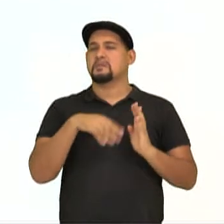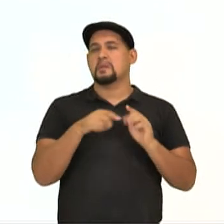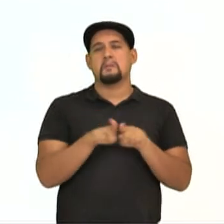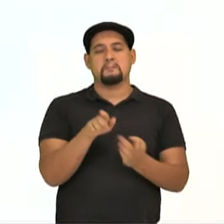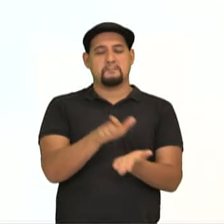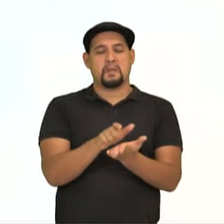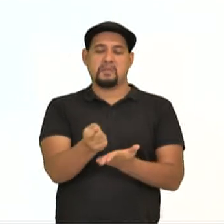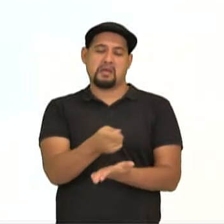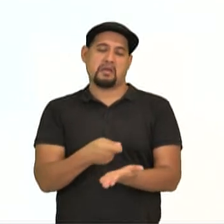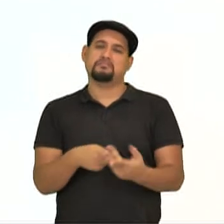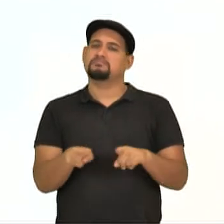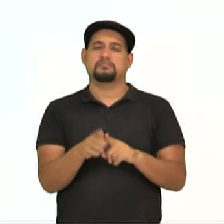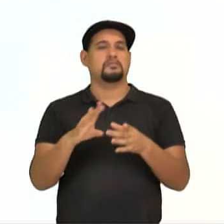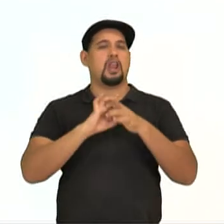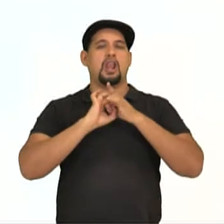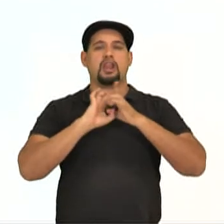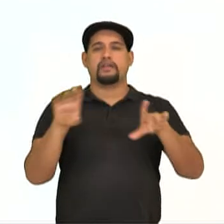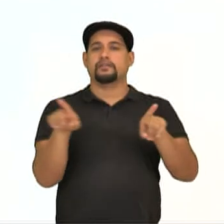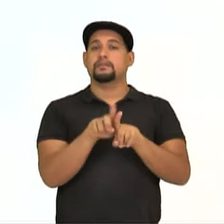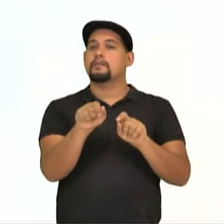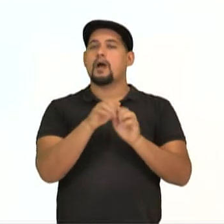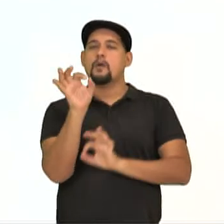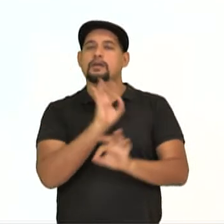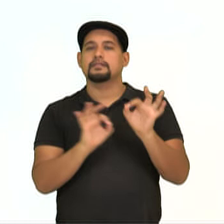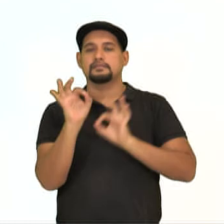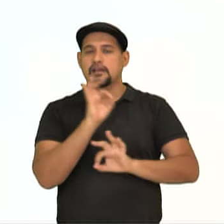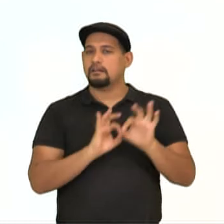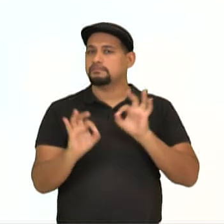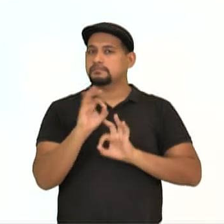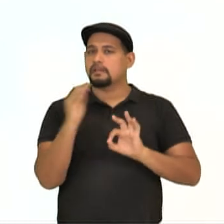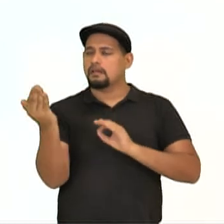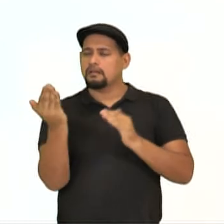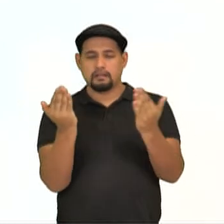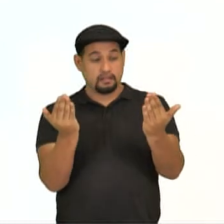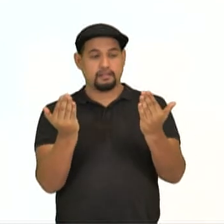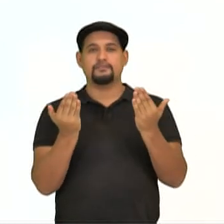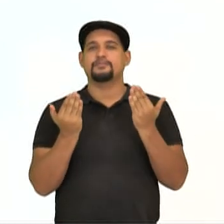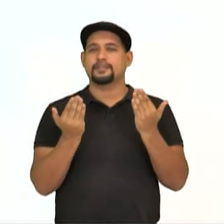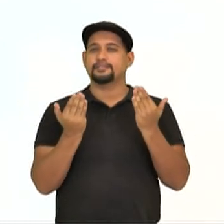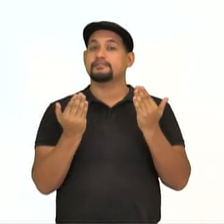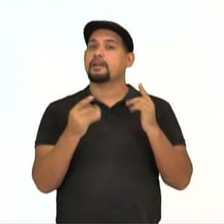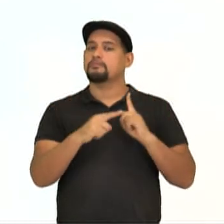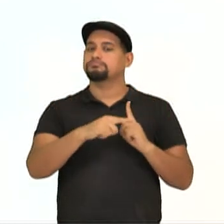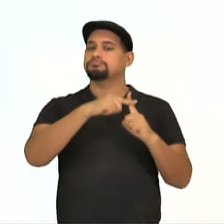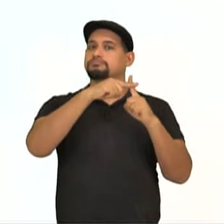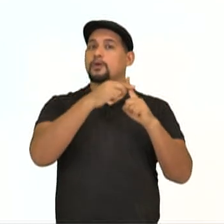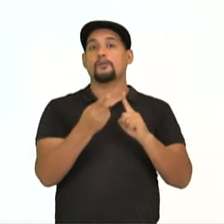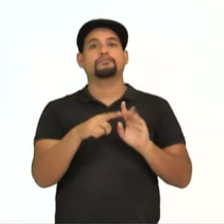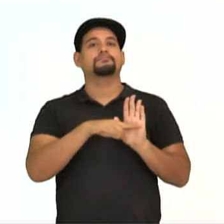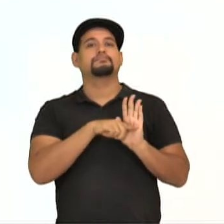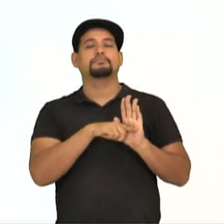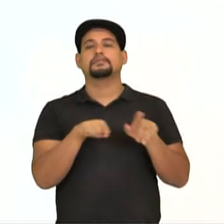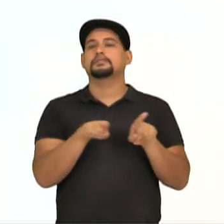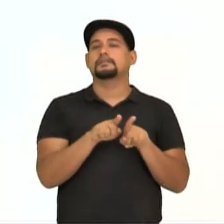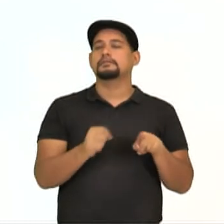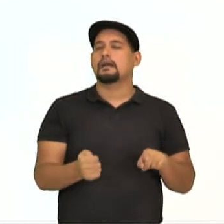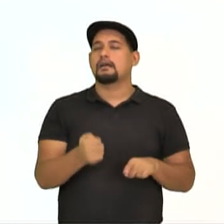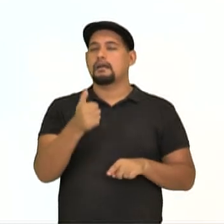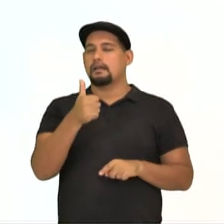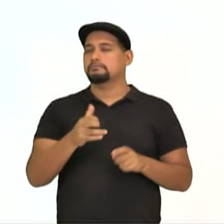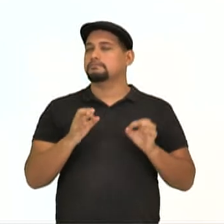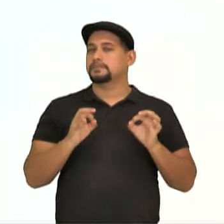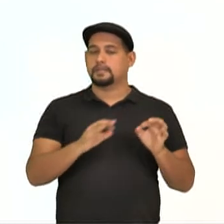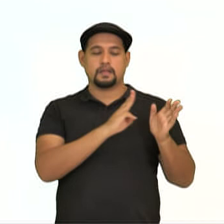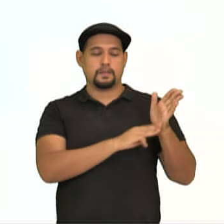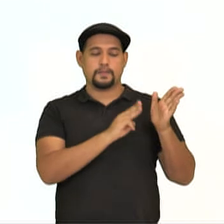papel, a maneira que vocês quiserem, para se organizar. E vejam se esse saldo está positivo ou negativo e se aproxima-se